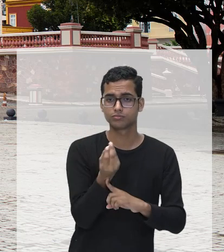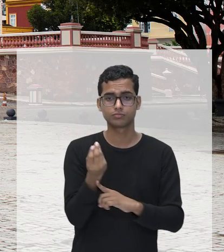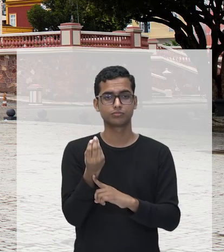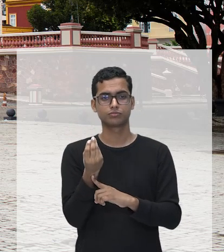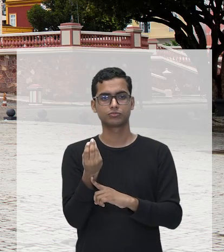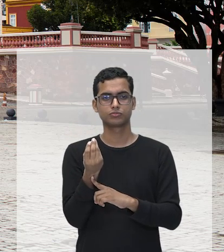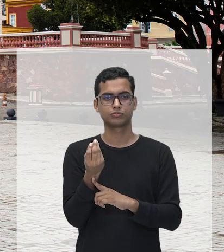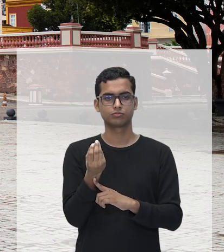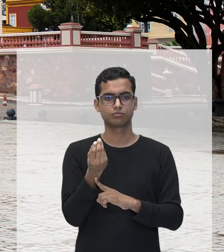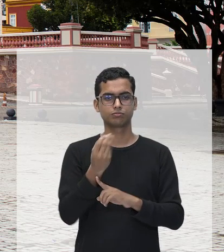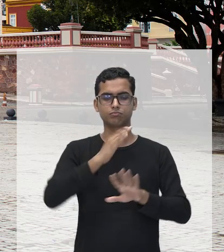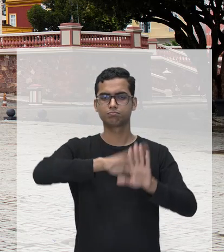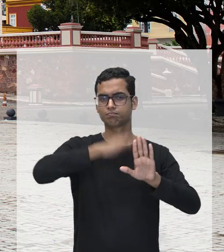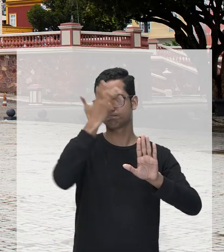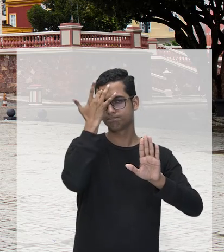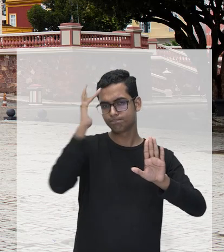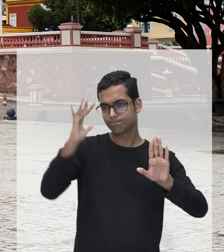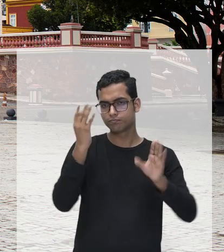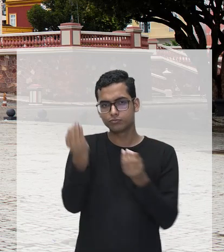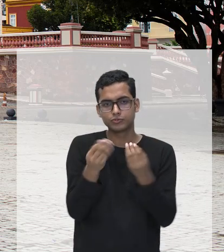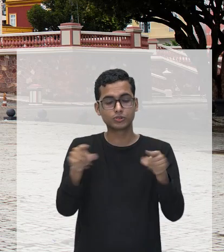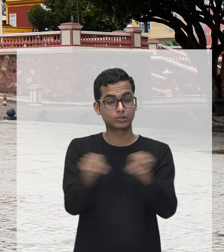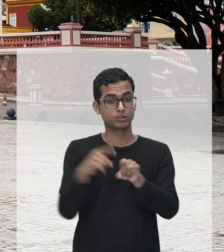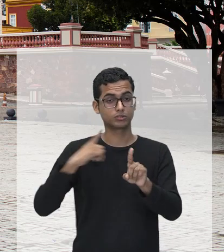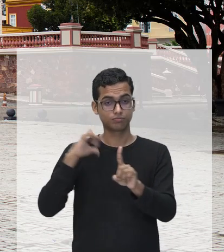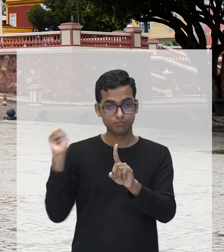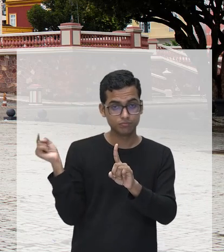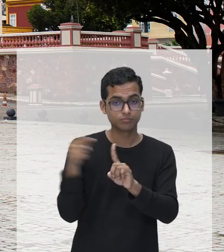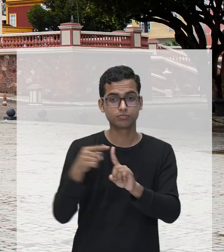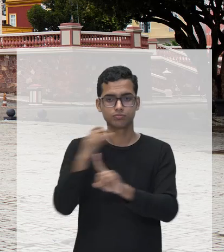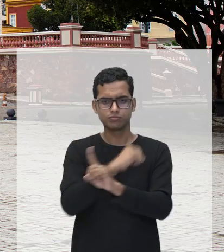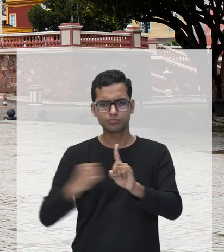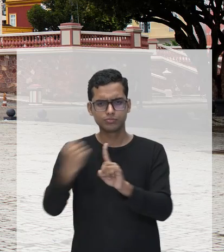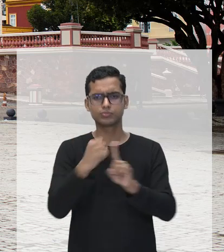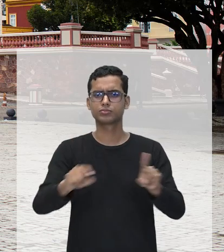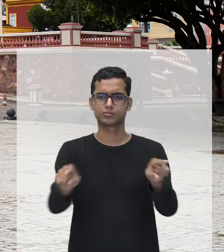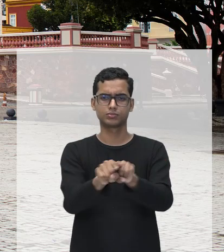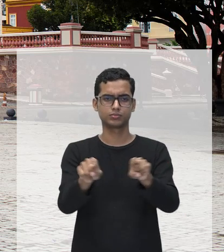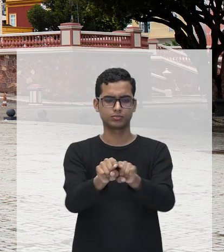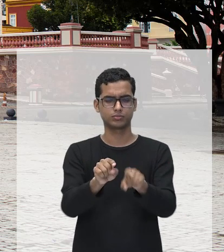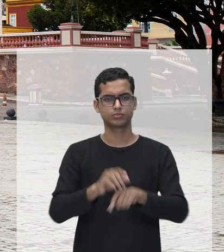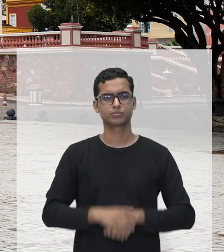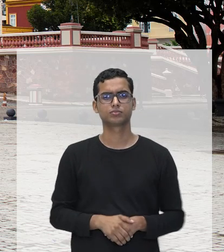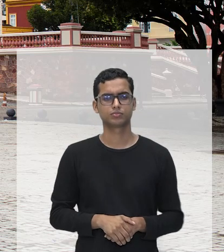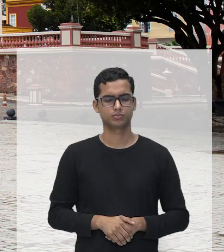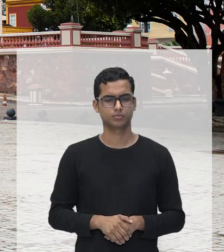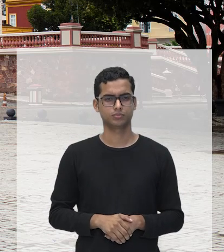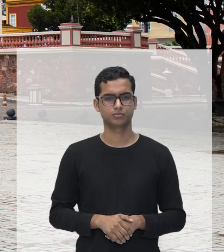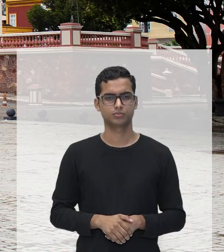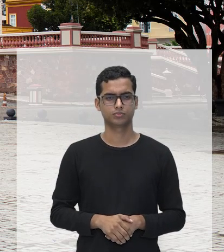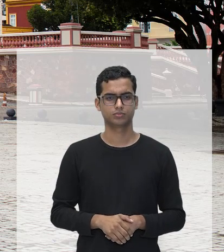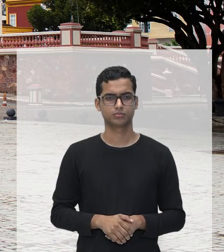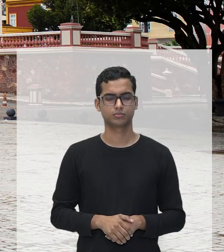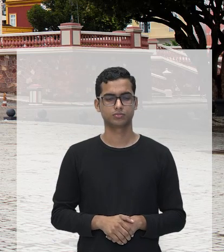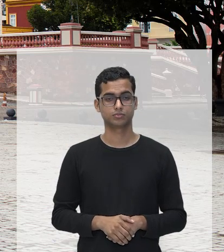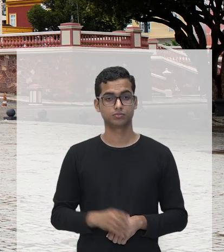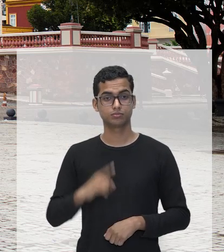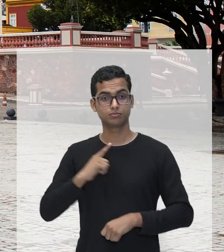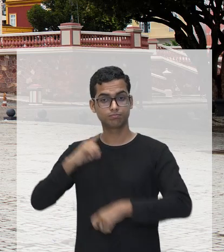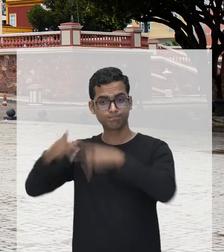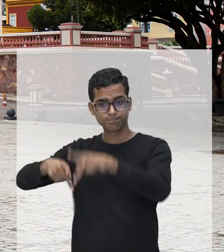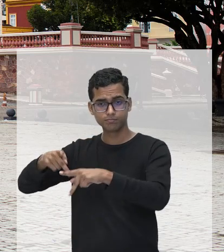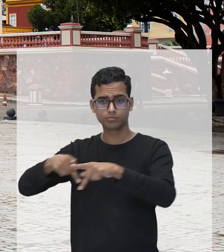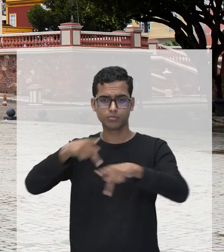tinha uma função social, certo? E também existem várias civilizações que